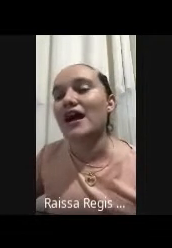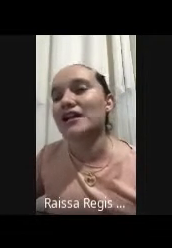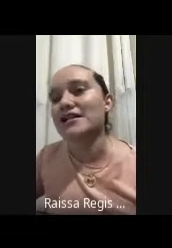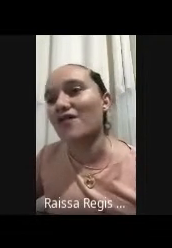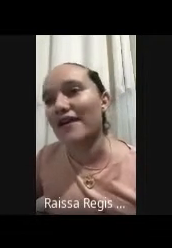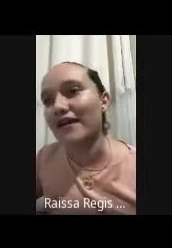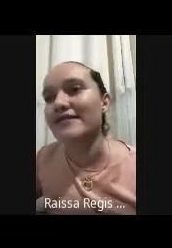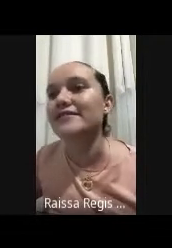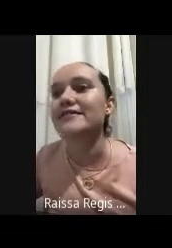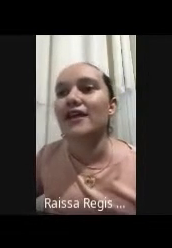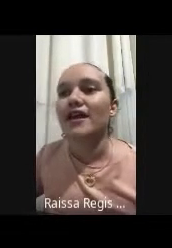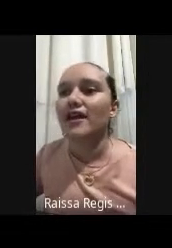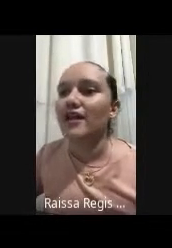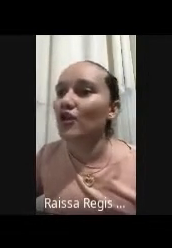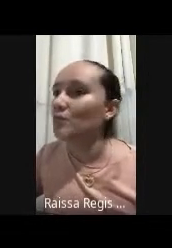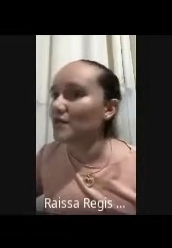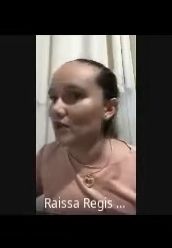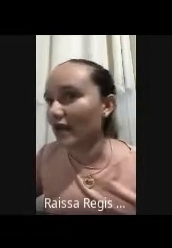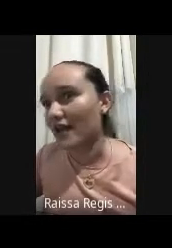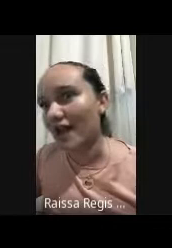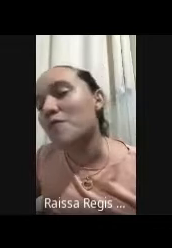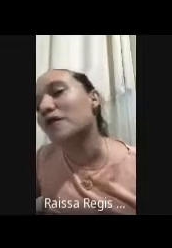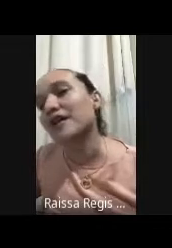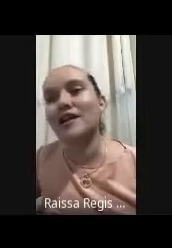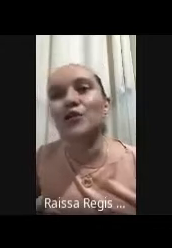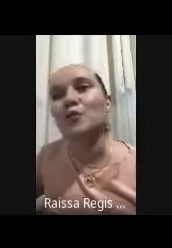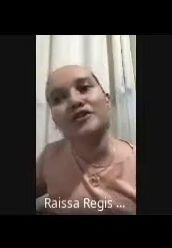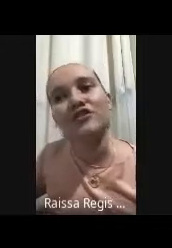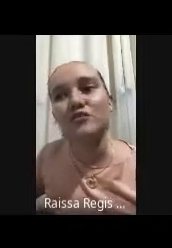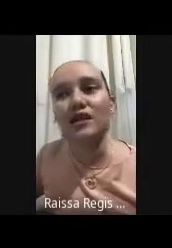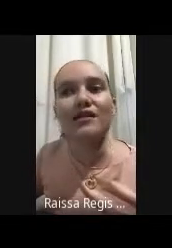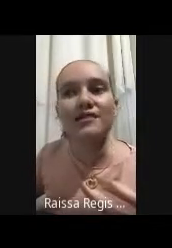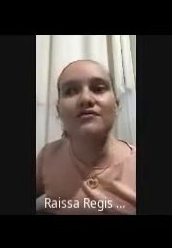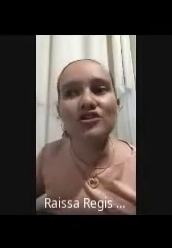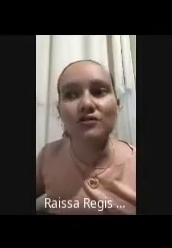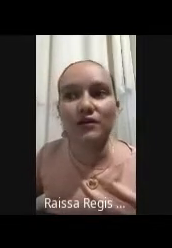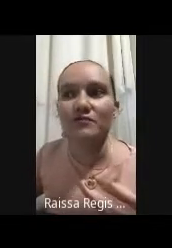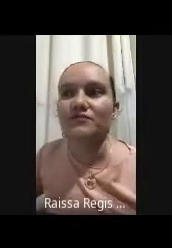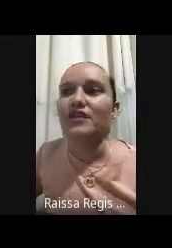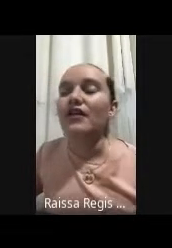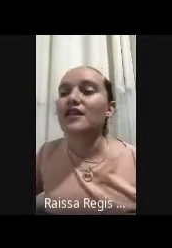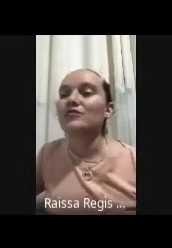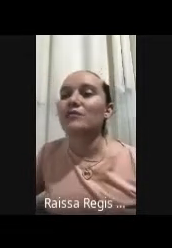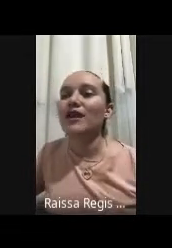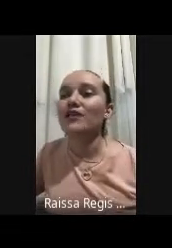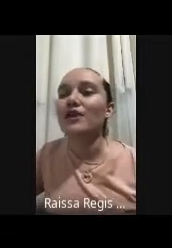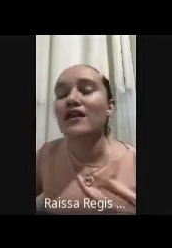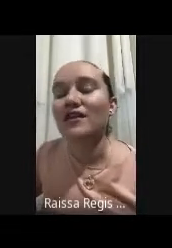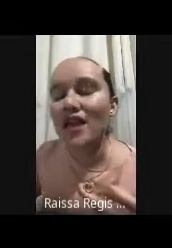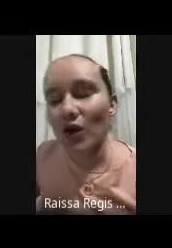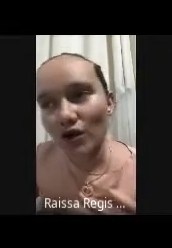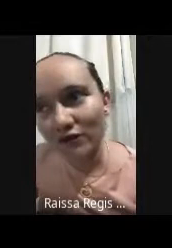né? Ali nas cavernas. E o pessoal daquela época, daquele grupo, entendia o que queria ser dito, né? Temos